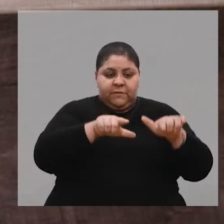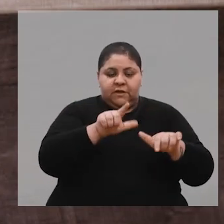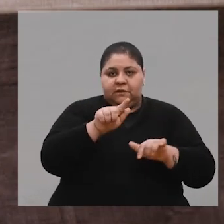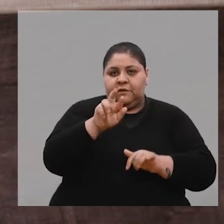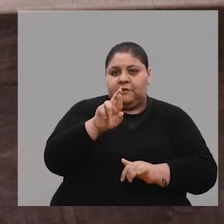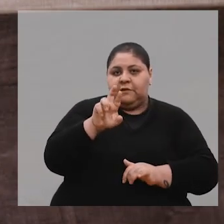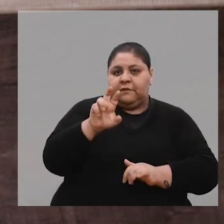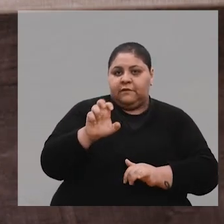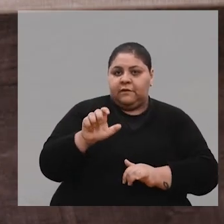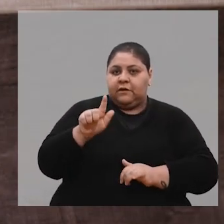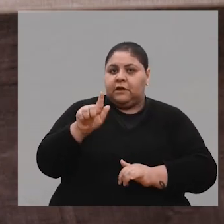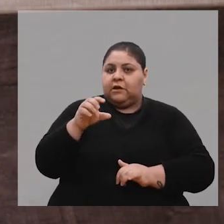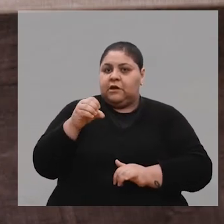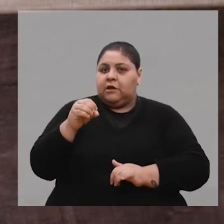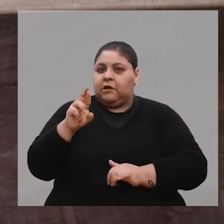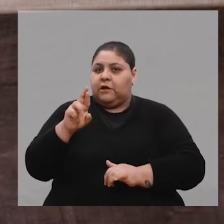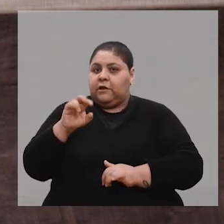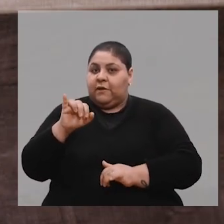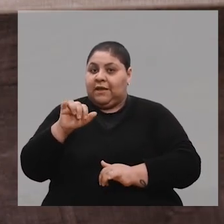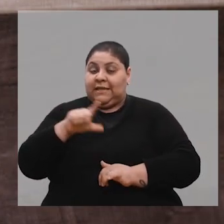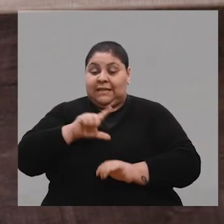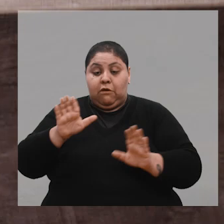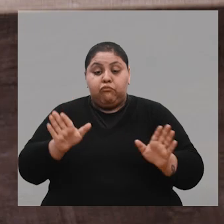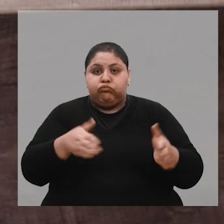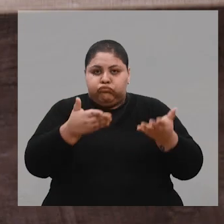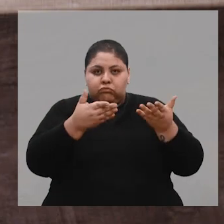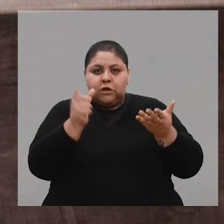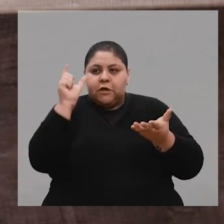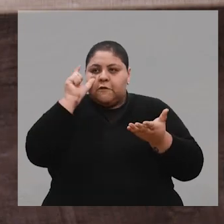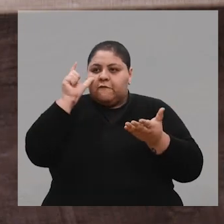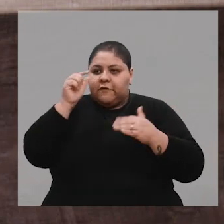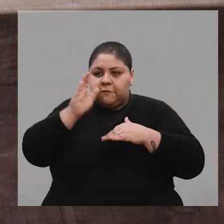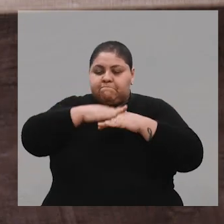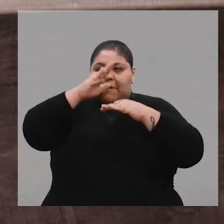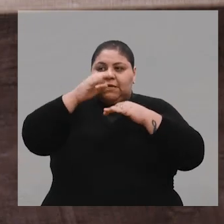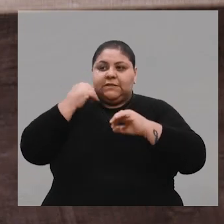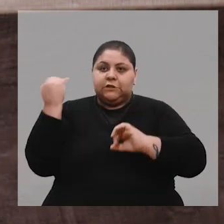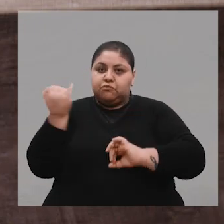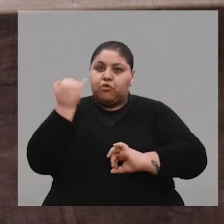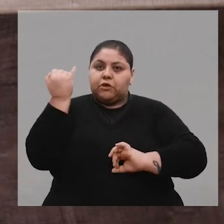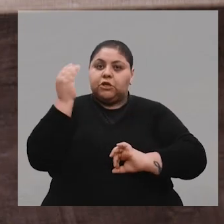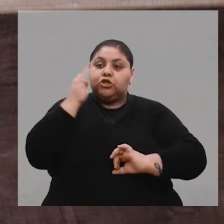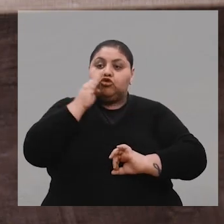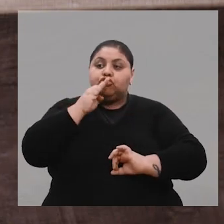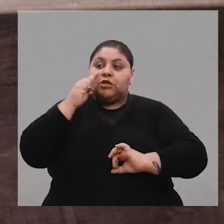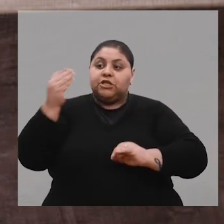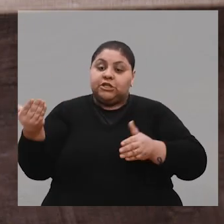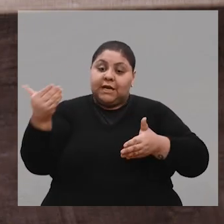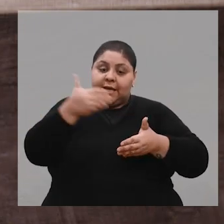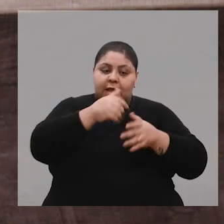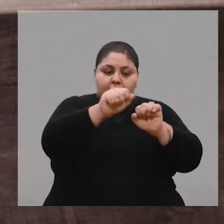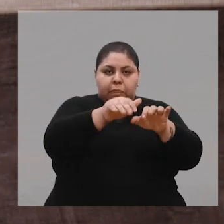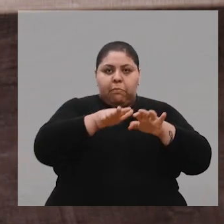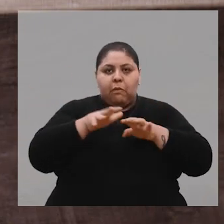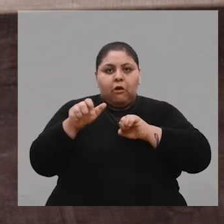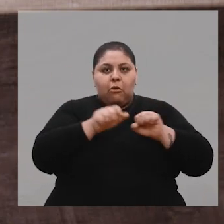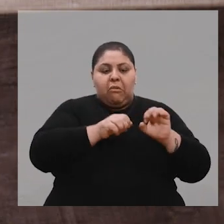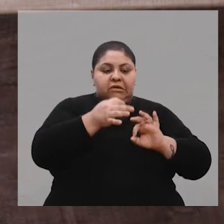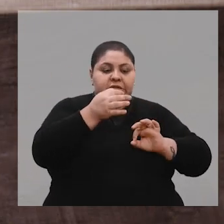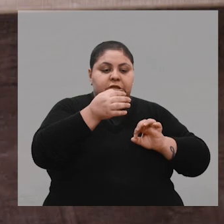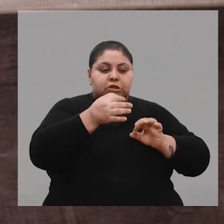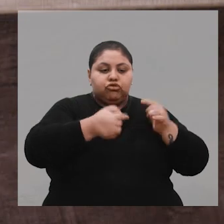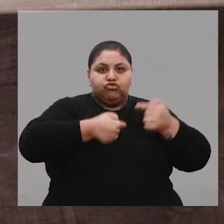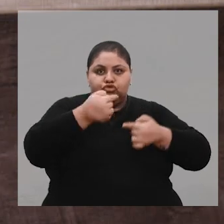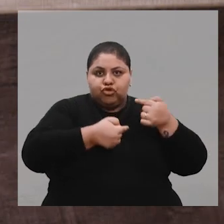Grégora, tem potencializado e visto aquilo que é mais macro e mais urgente, trazer para o parlamento para que a gente possa fazer